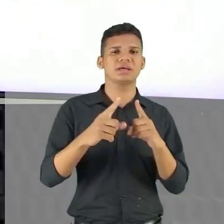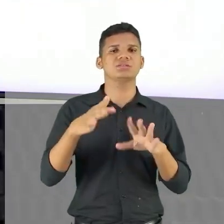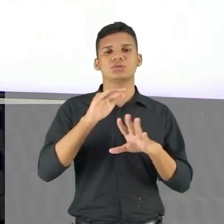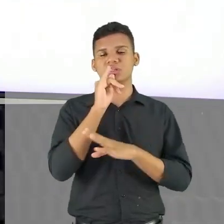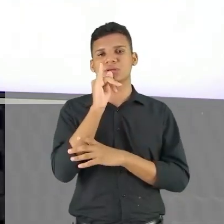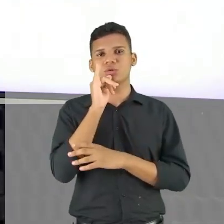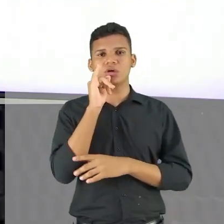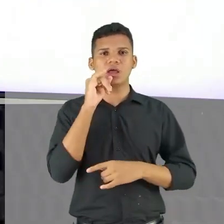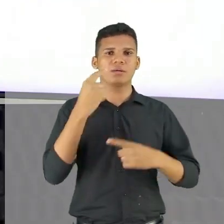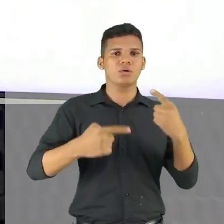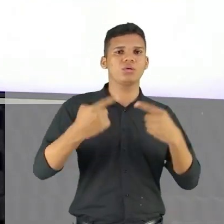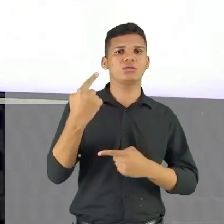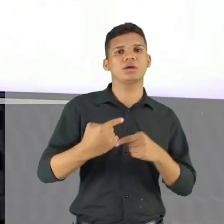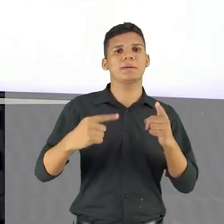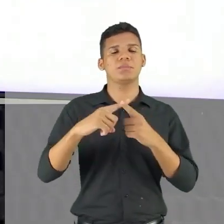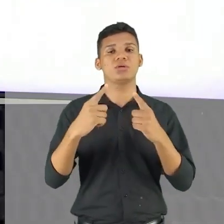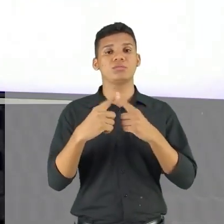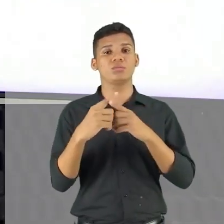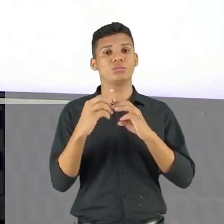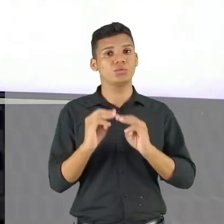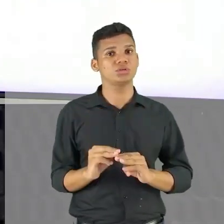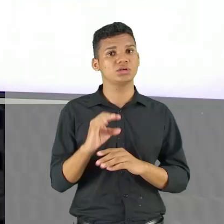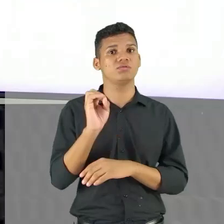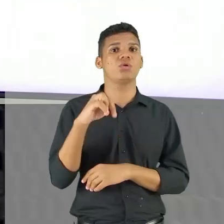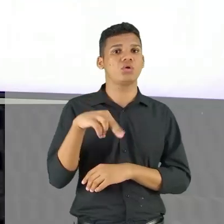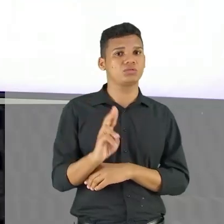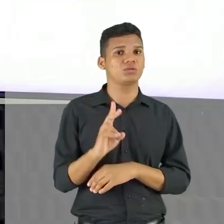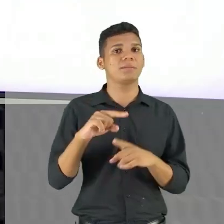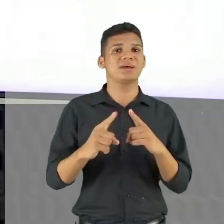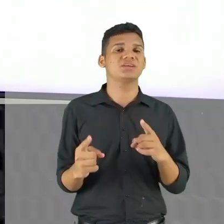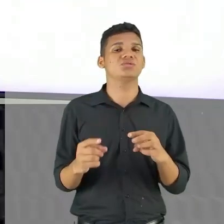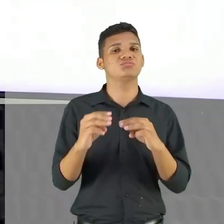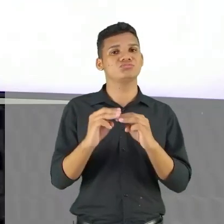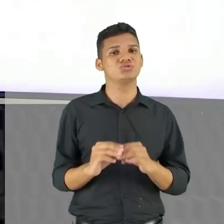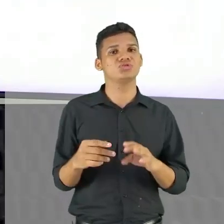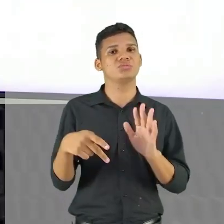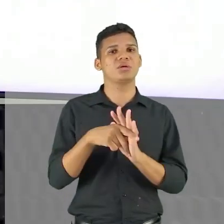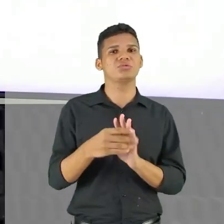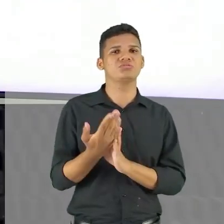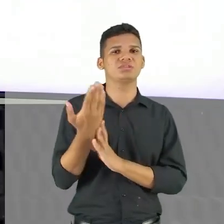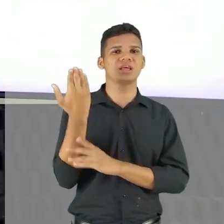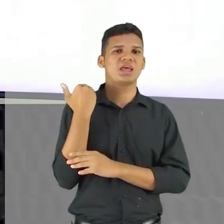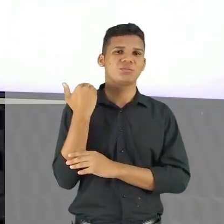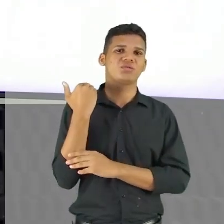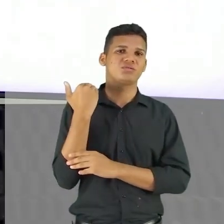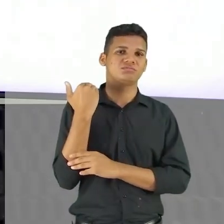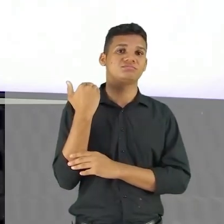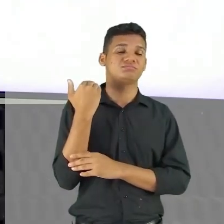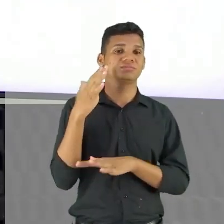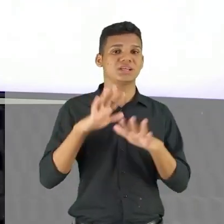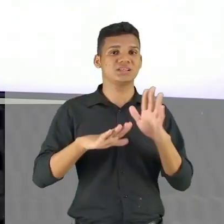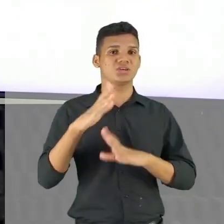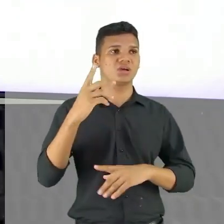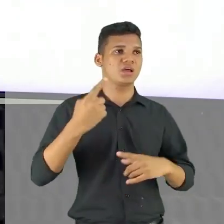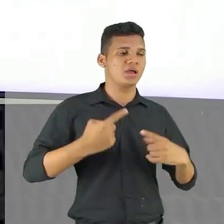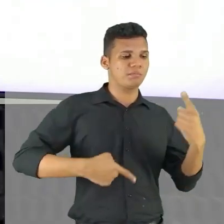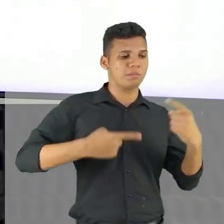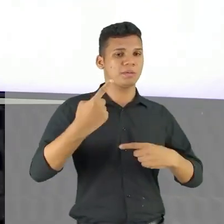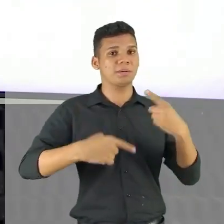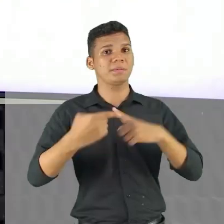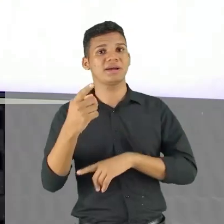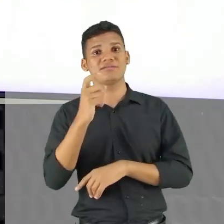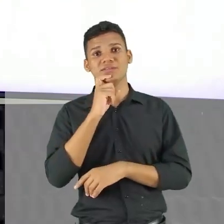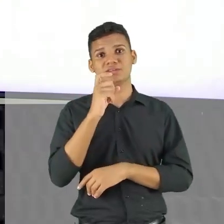Independência. Quando a ONU, lembra que o período ali era o período da Guerra Fria, 1947, 1948, já